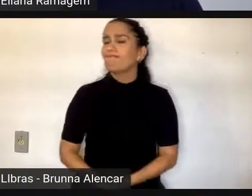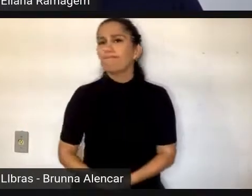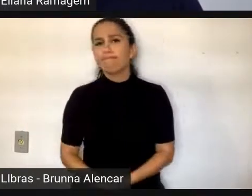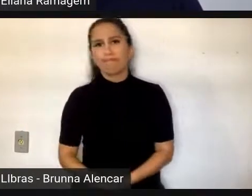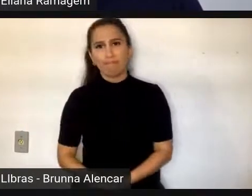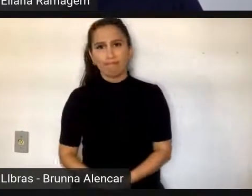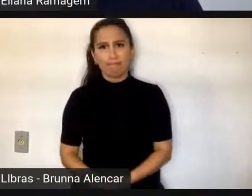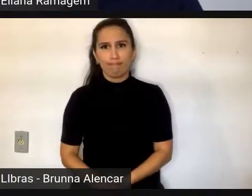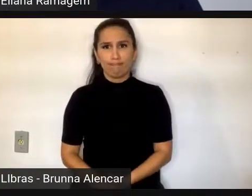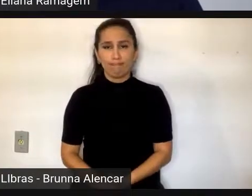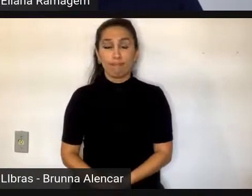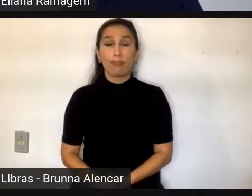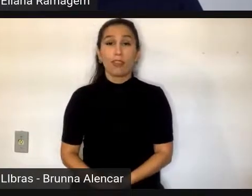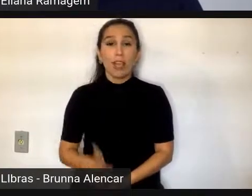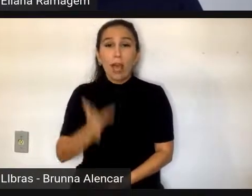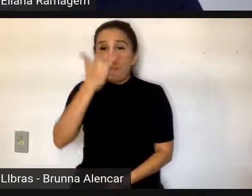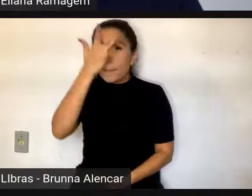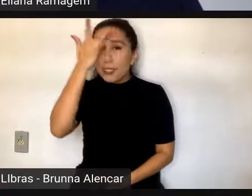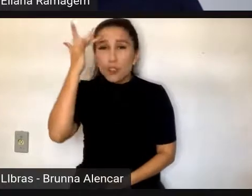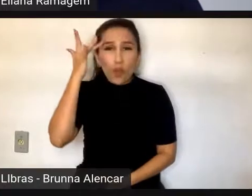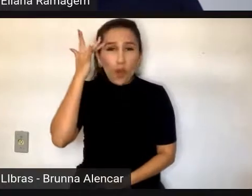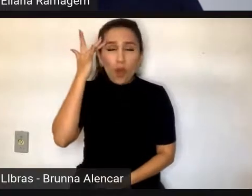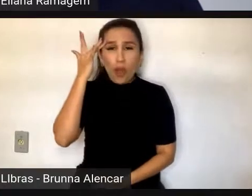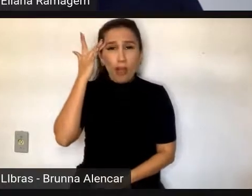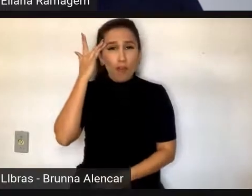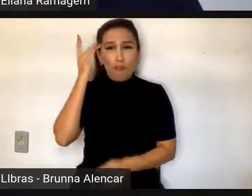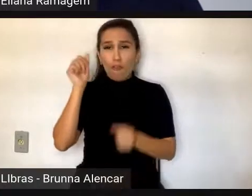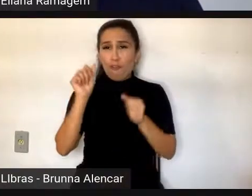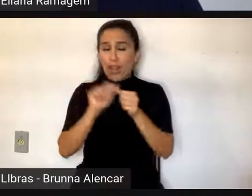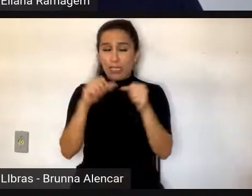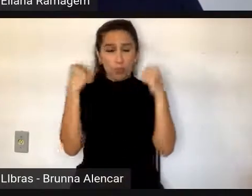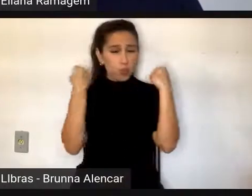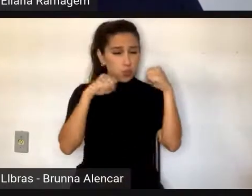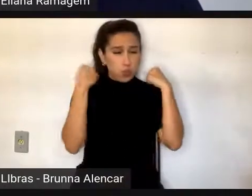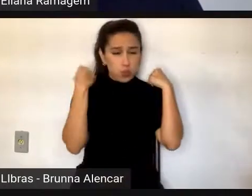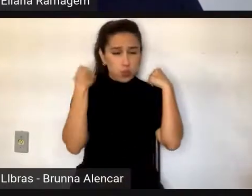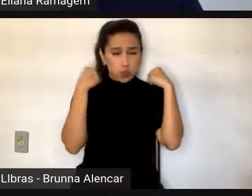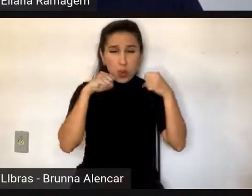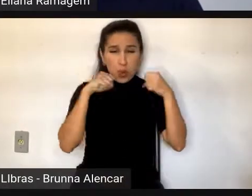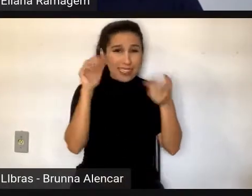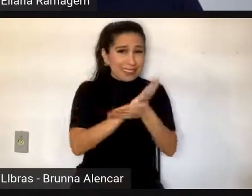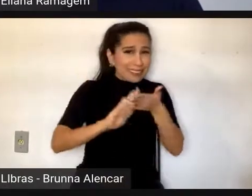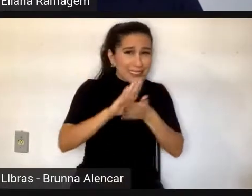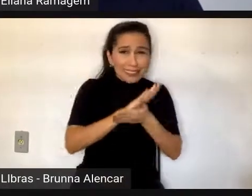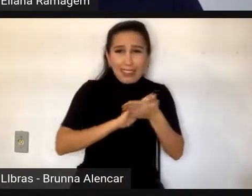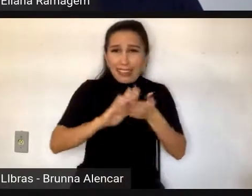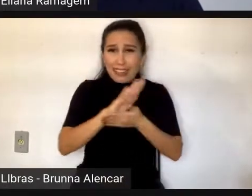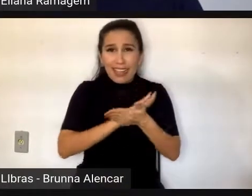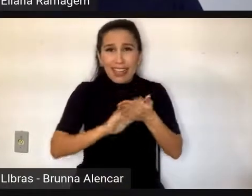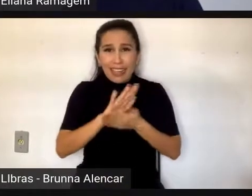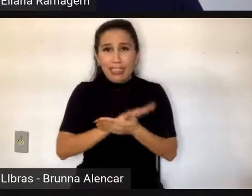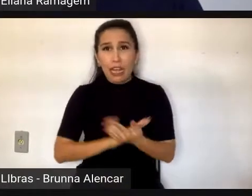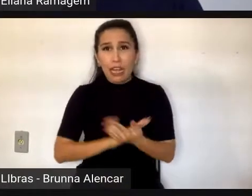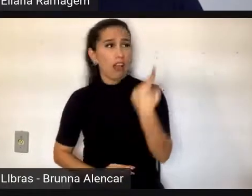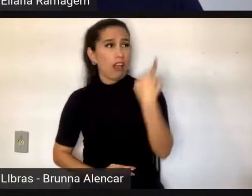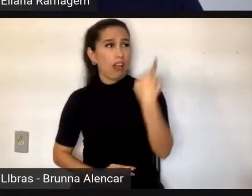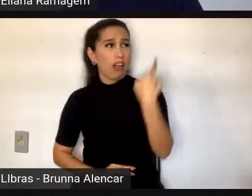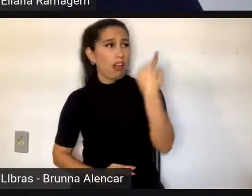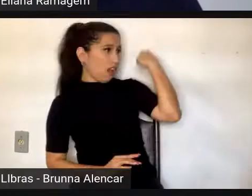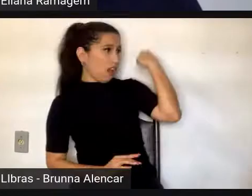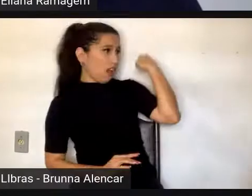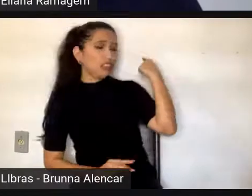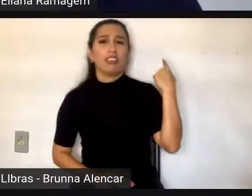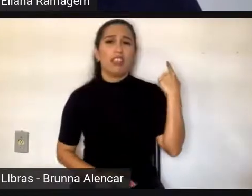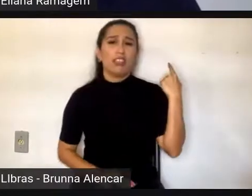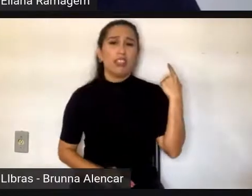o sedentário que antes do confinamento não encontrava tempo para fazer